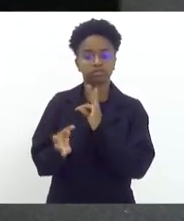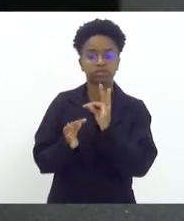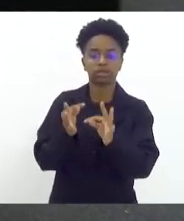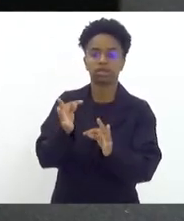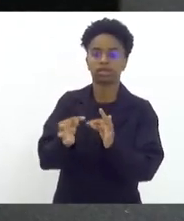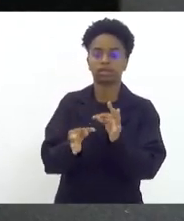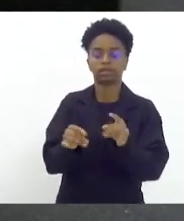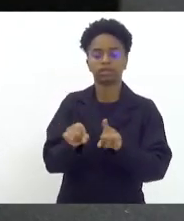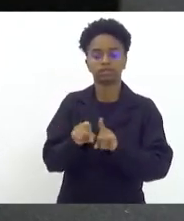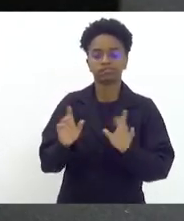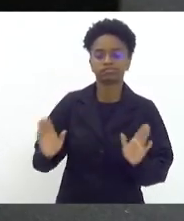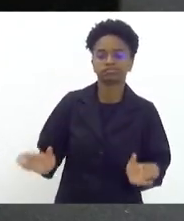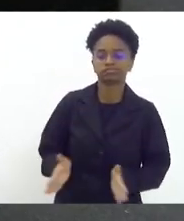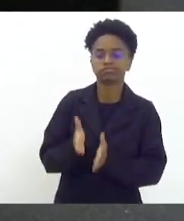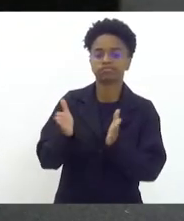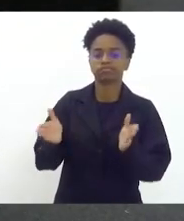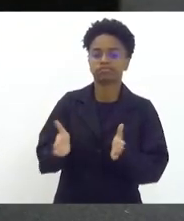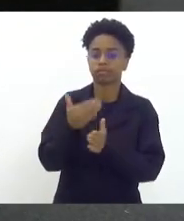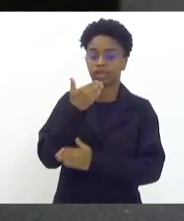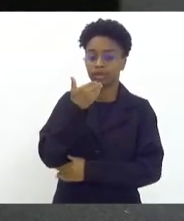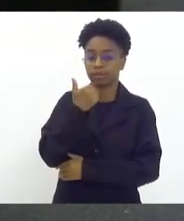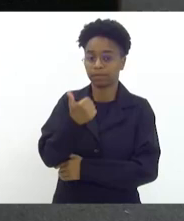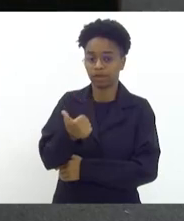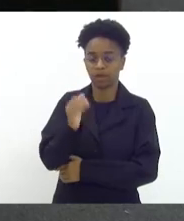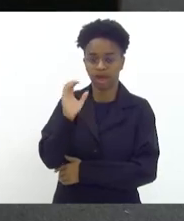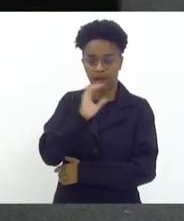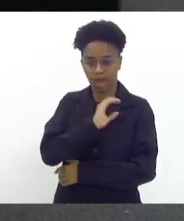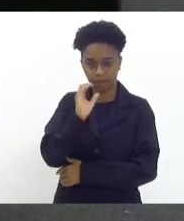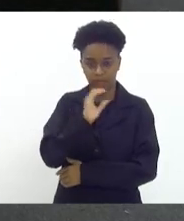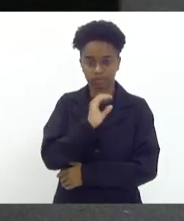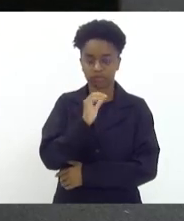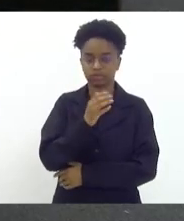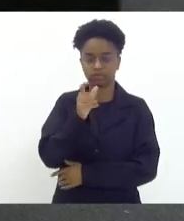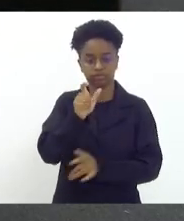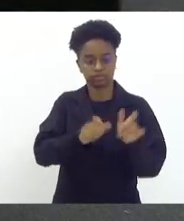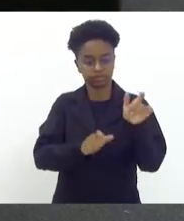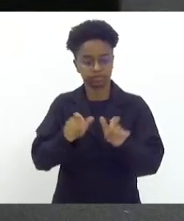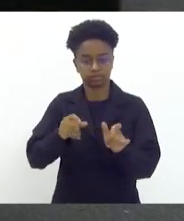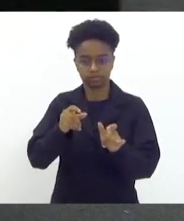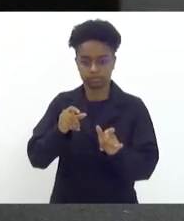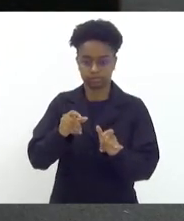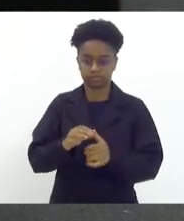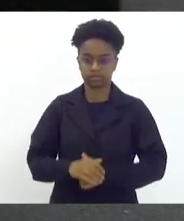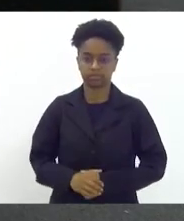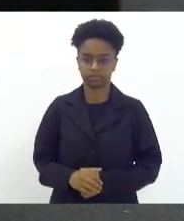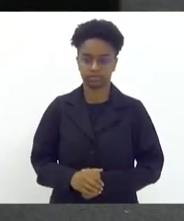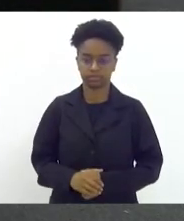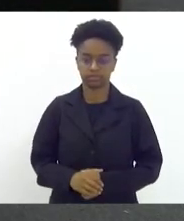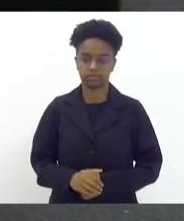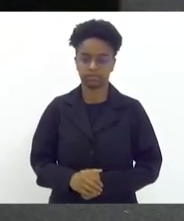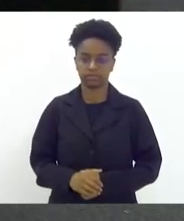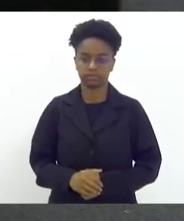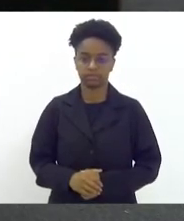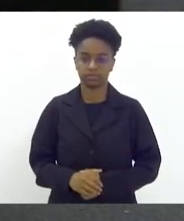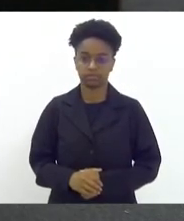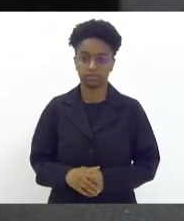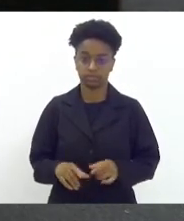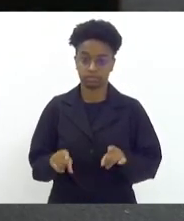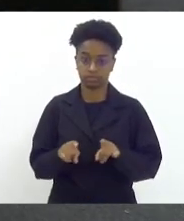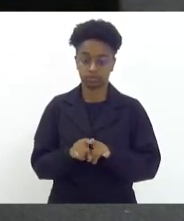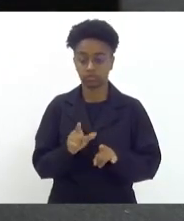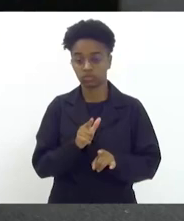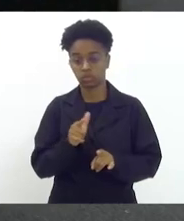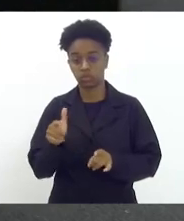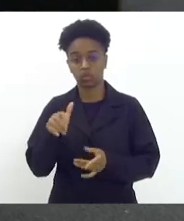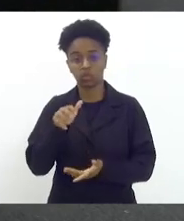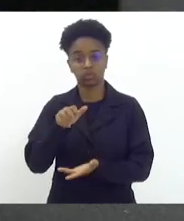vai promover uma reabilitação mais rápida desses paciente e Outro registro que eu quero